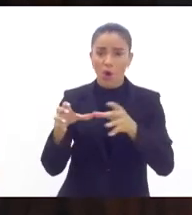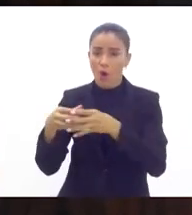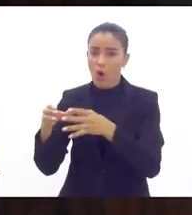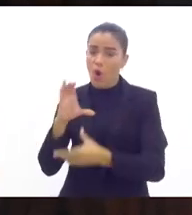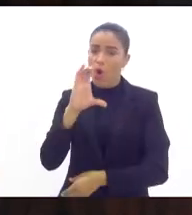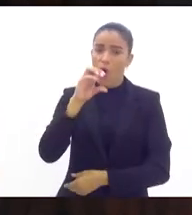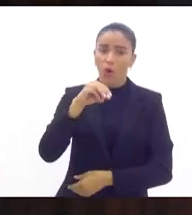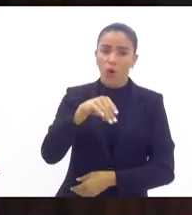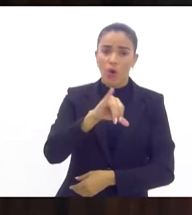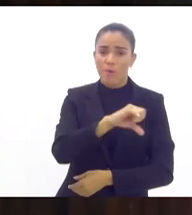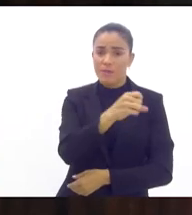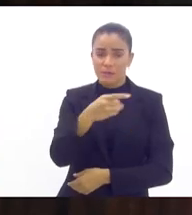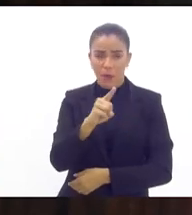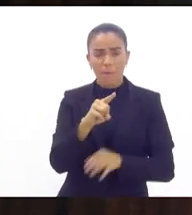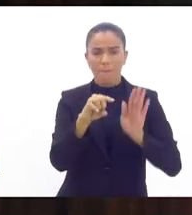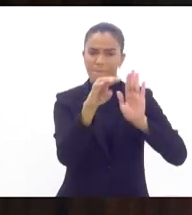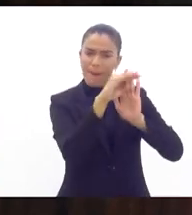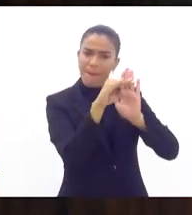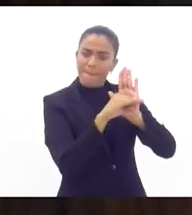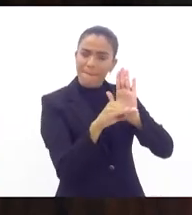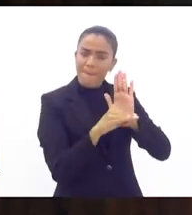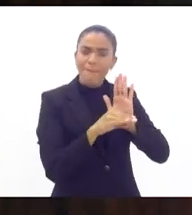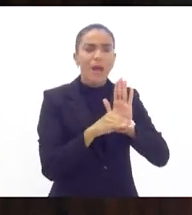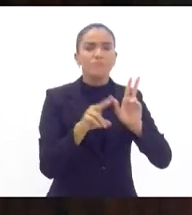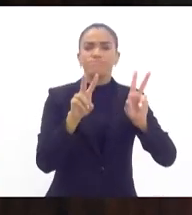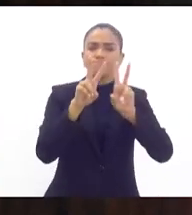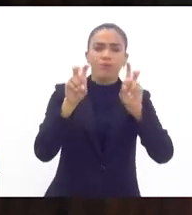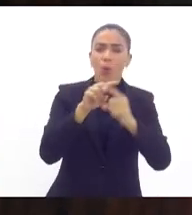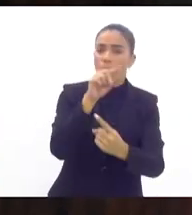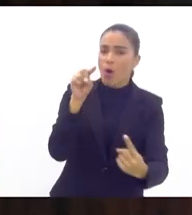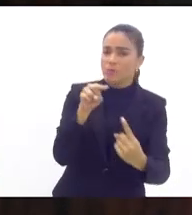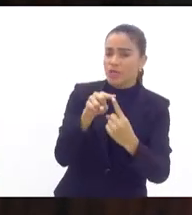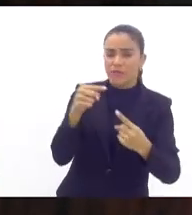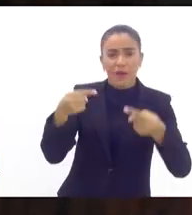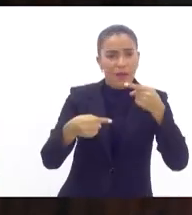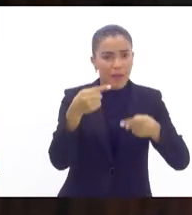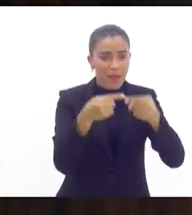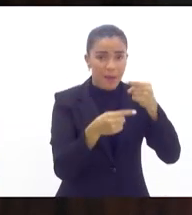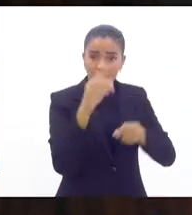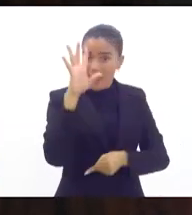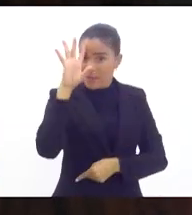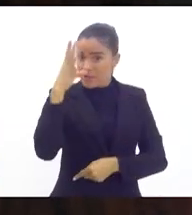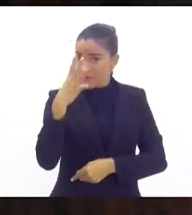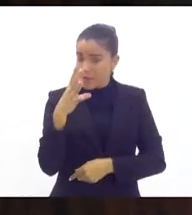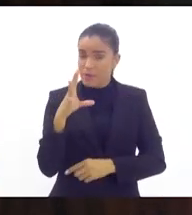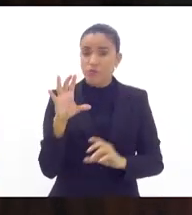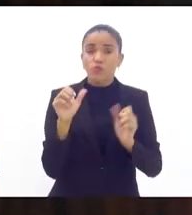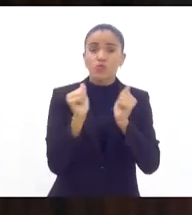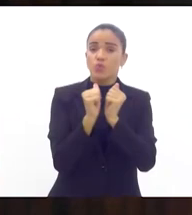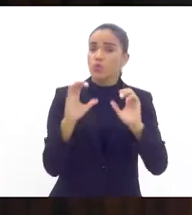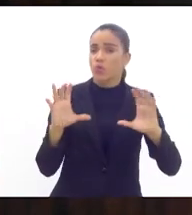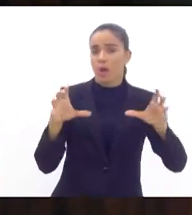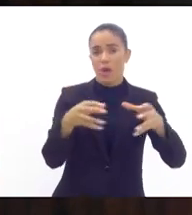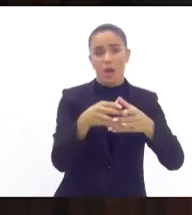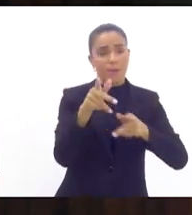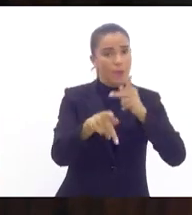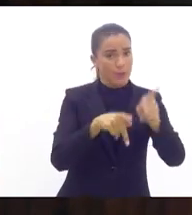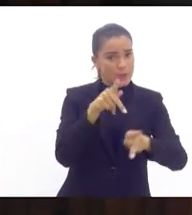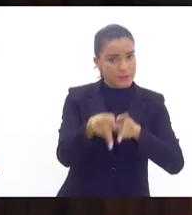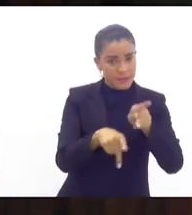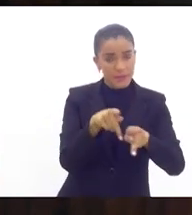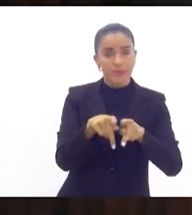trazemos em Pauta a fim de que buscamos a solução de maneira coletiva a população